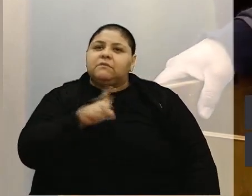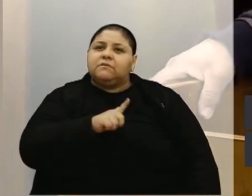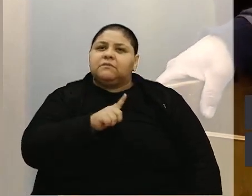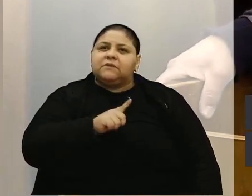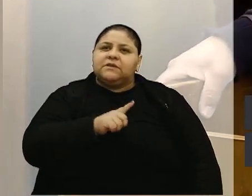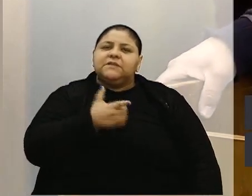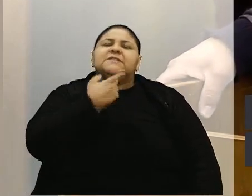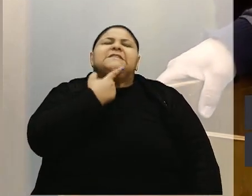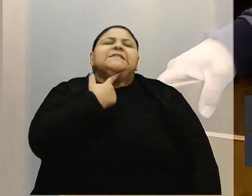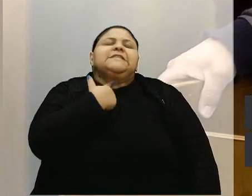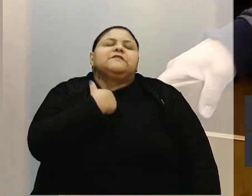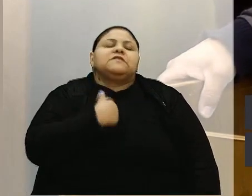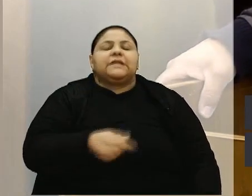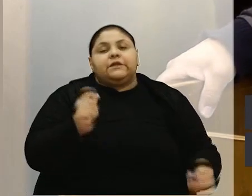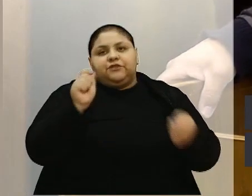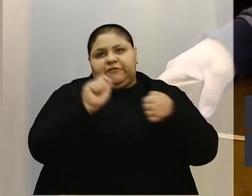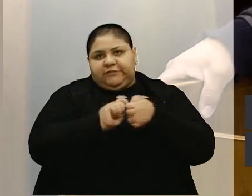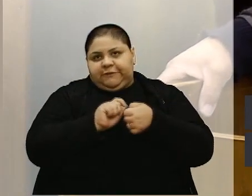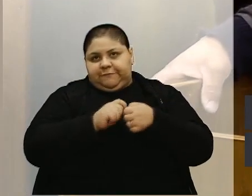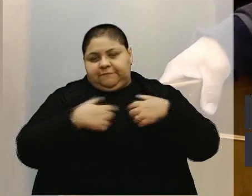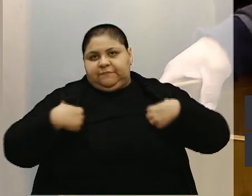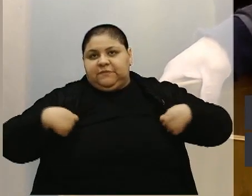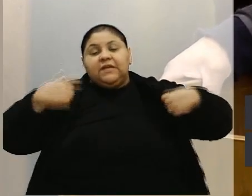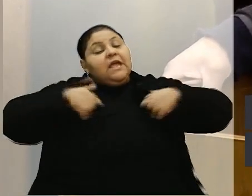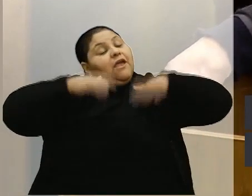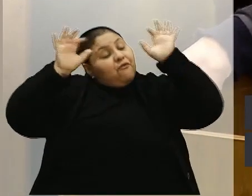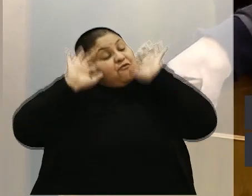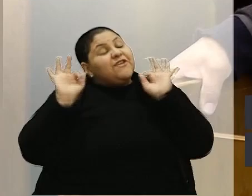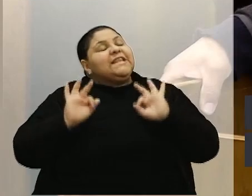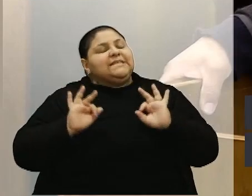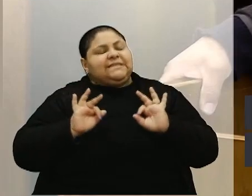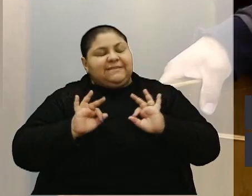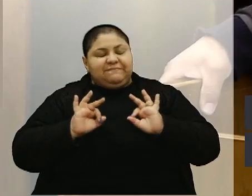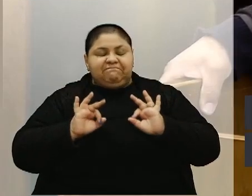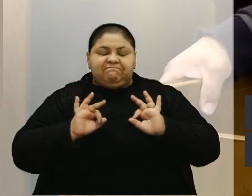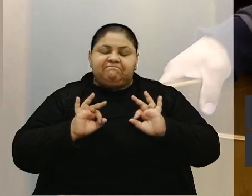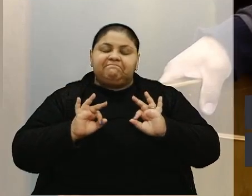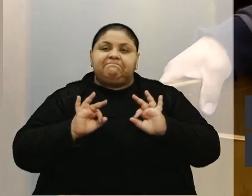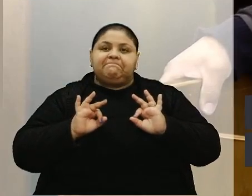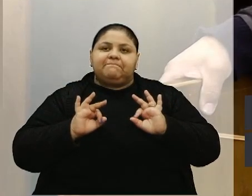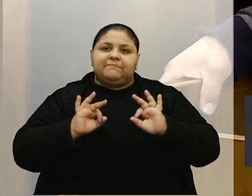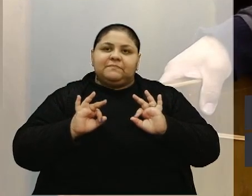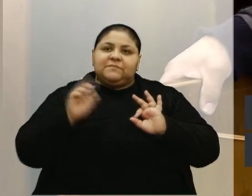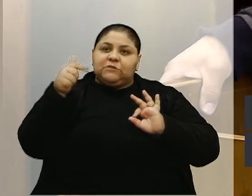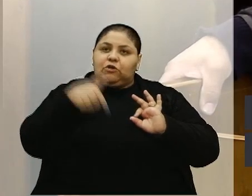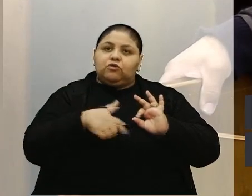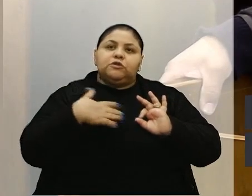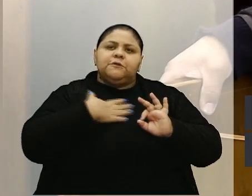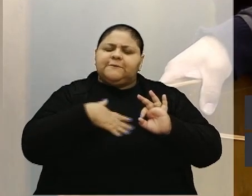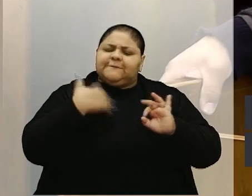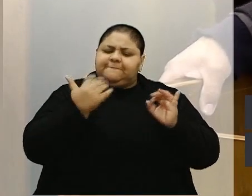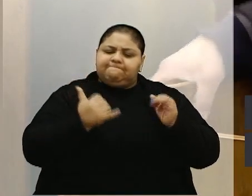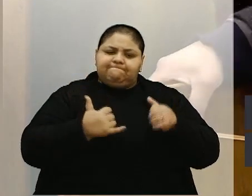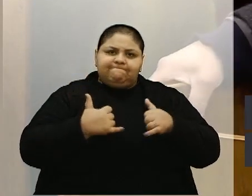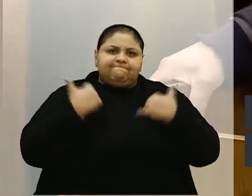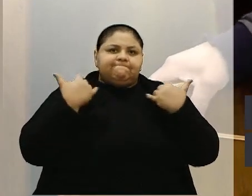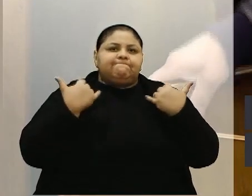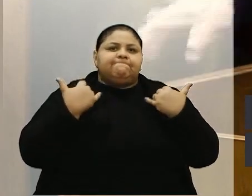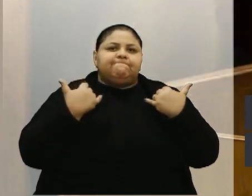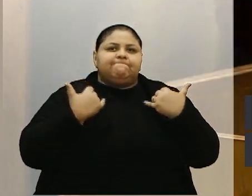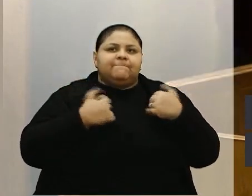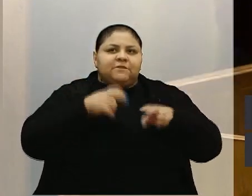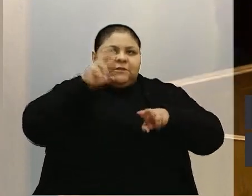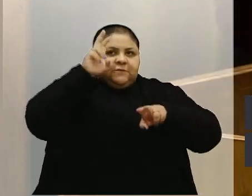essa vontade de fazer. Eu fico feliz de estar aqui, me sinto honrado. Quando eu sento